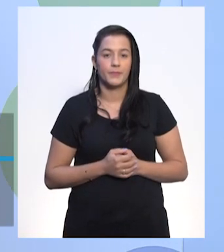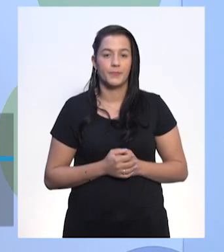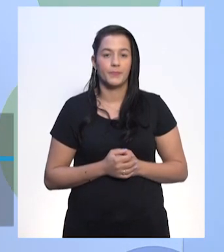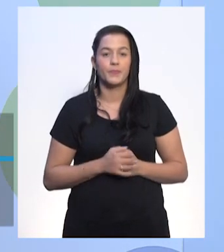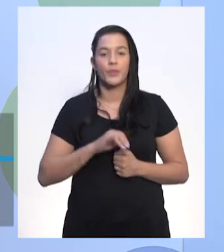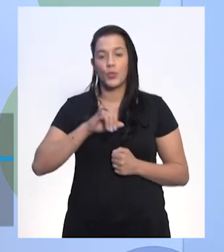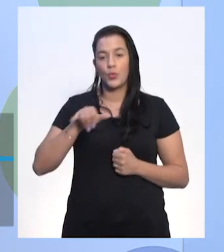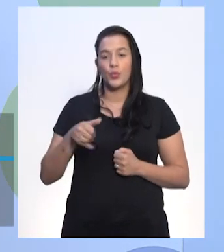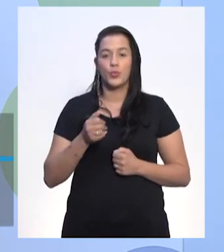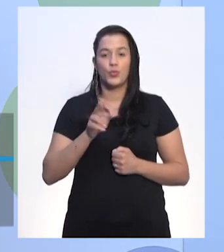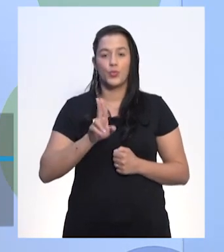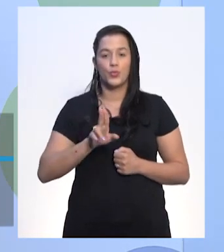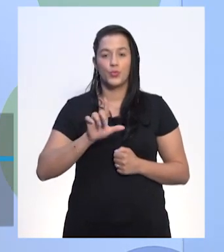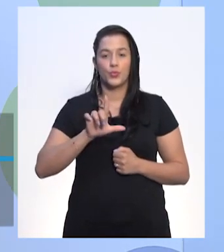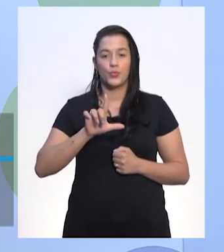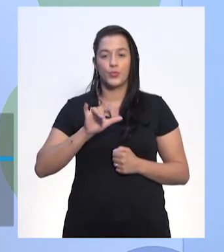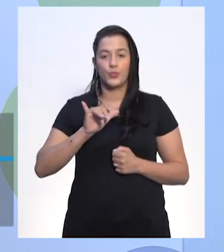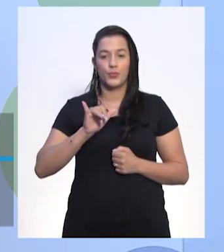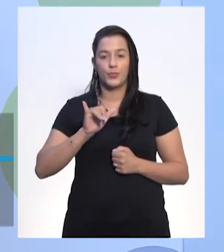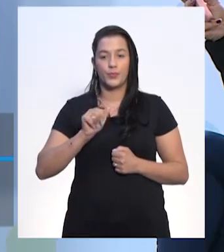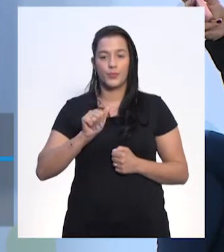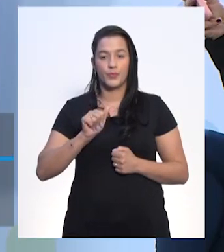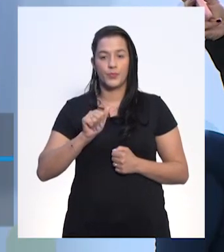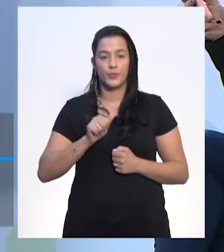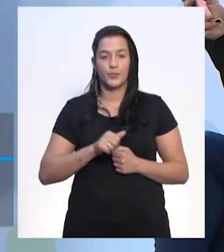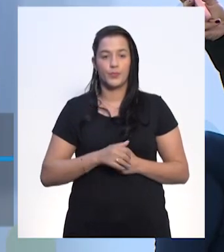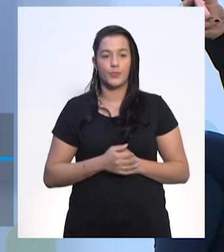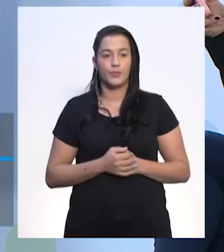A Júlia. Júlia.